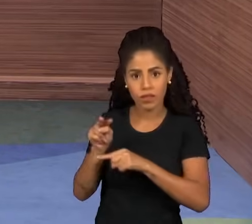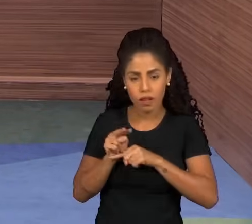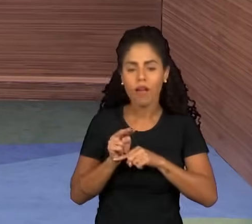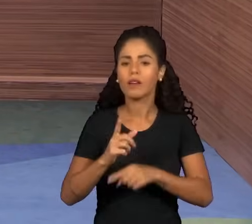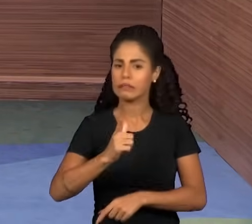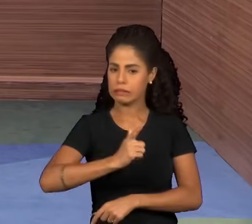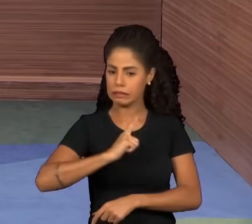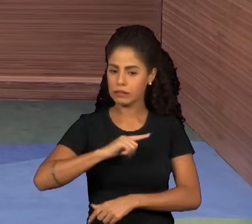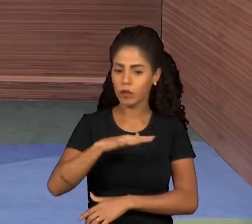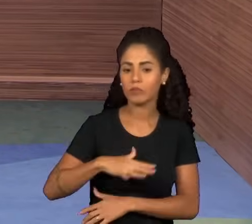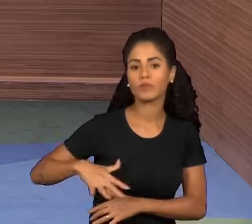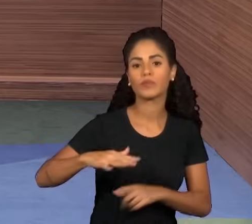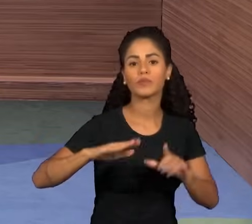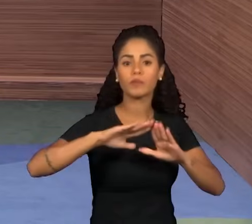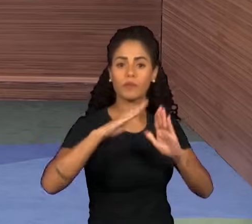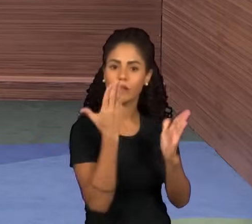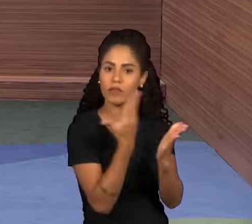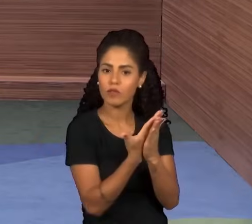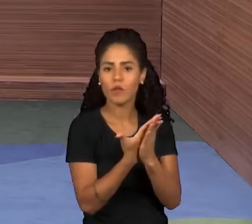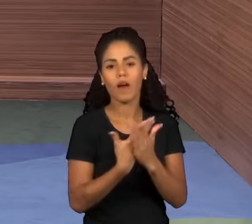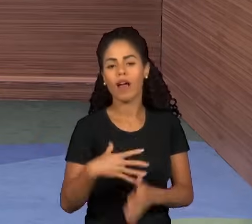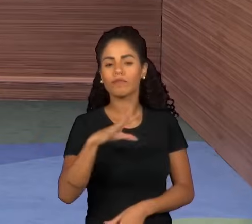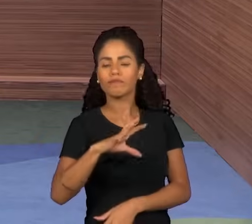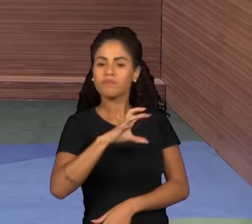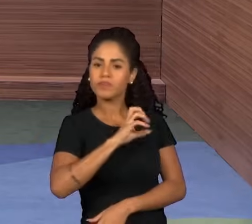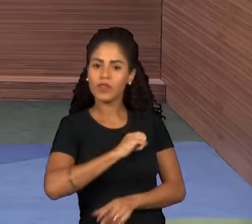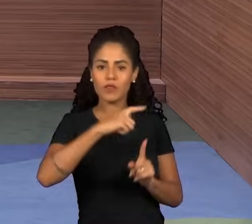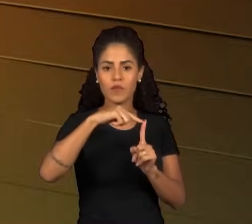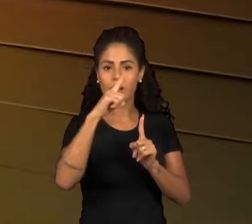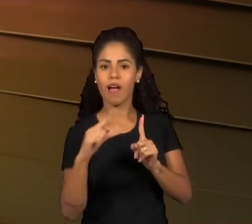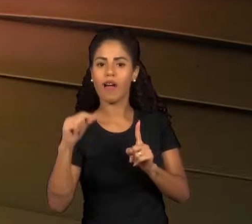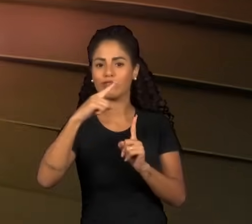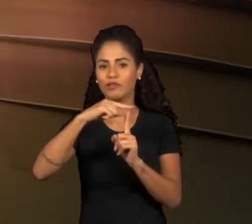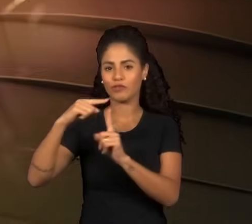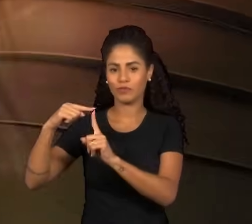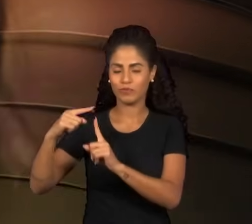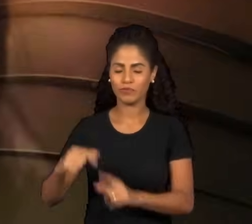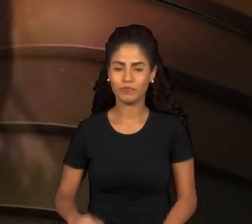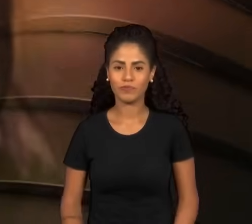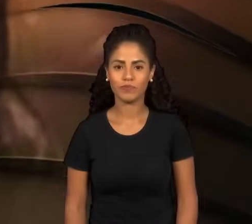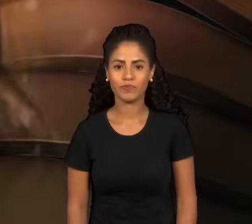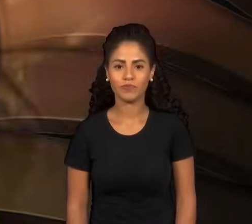ecossistemas e uma escola que desperta a paixão por plantas.